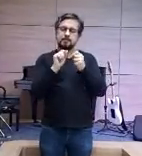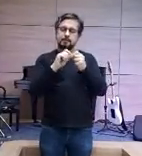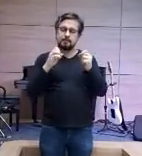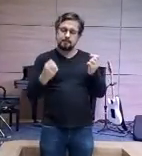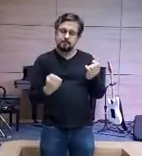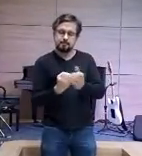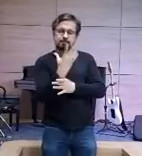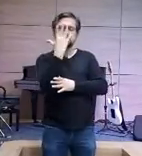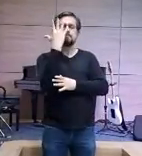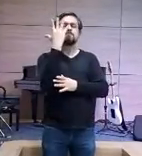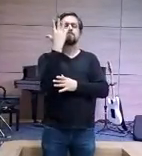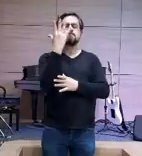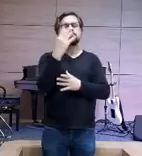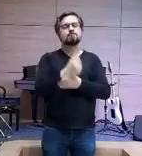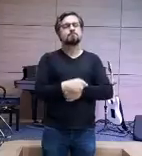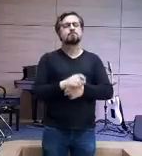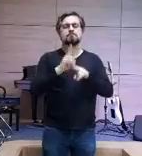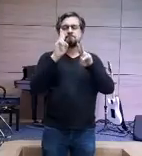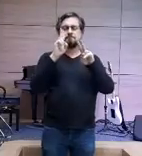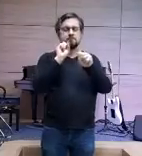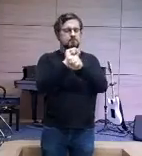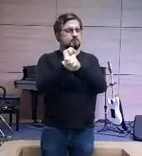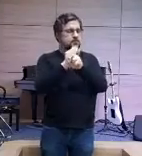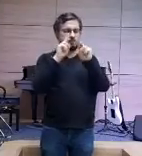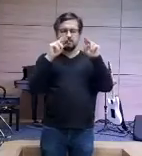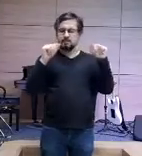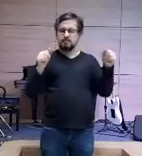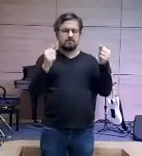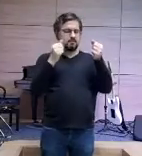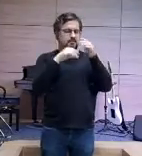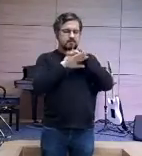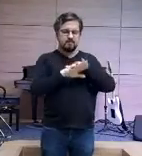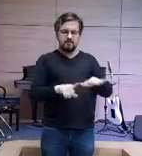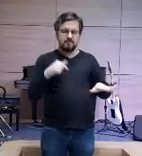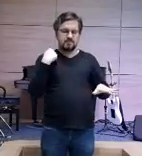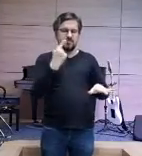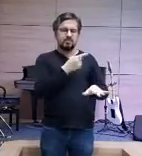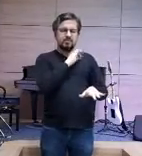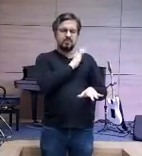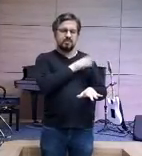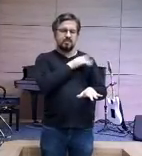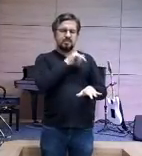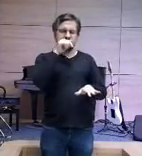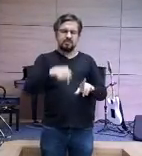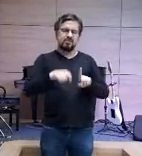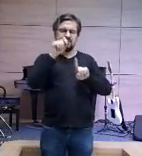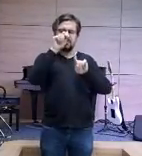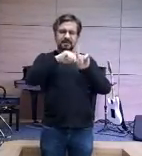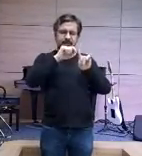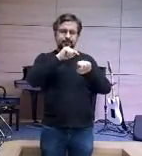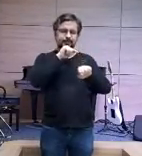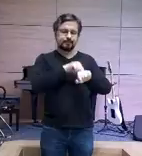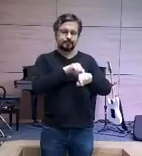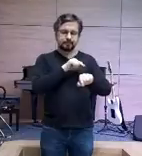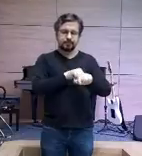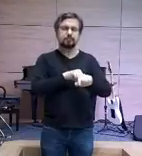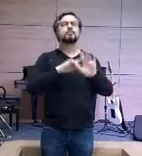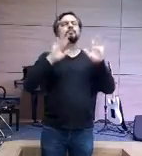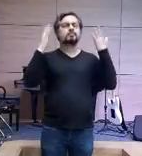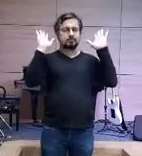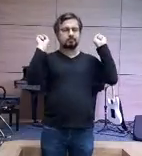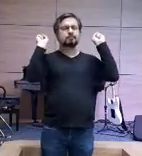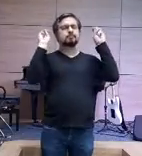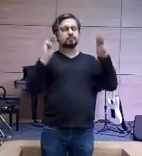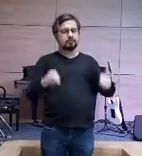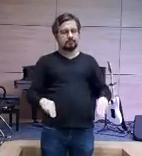senhor mas que ela nunca morra em nossos corações que dezembro seja um tempo sim de